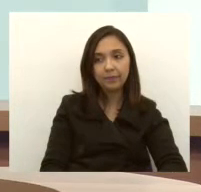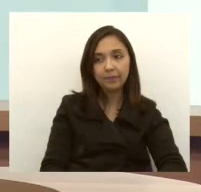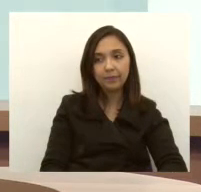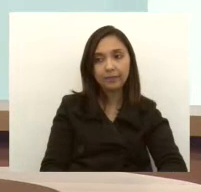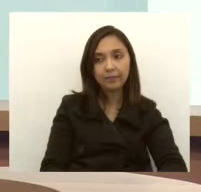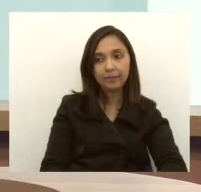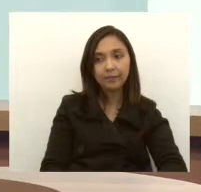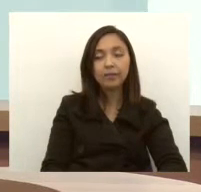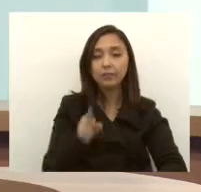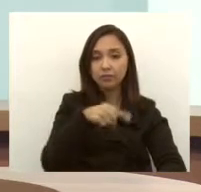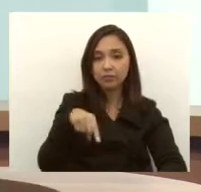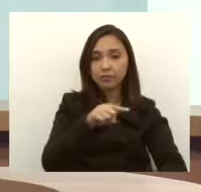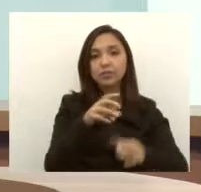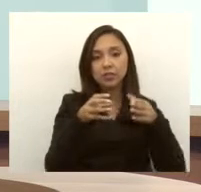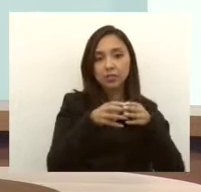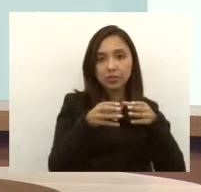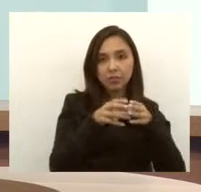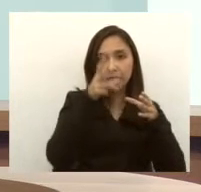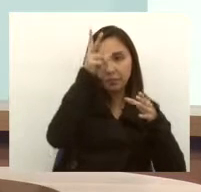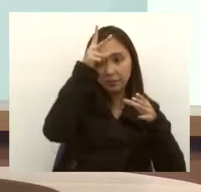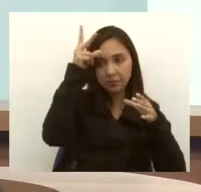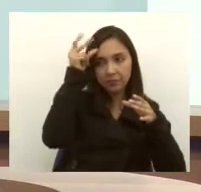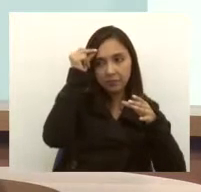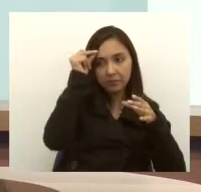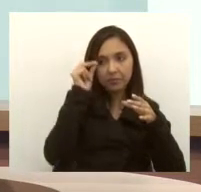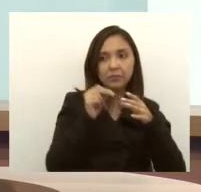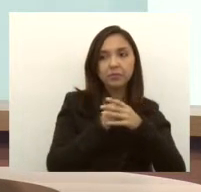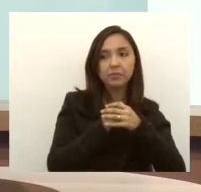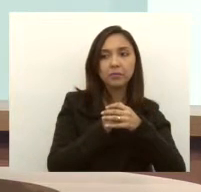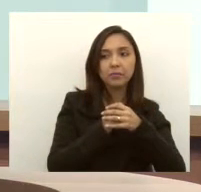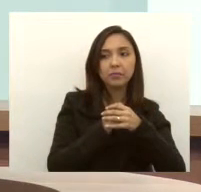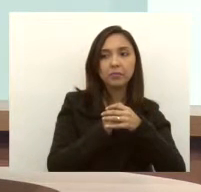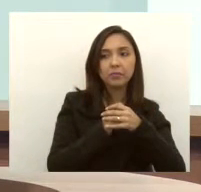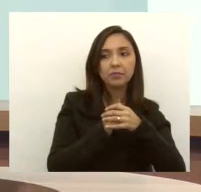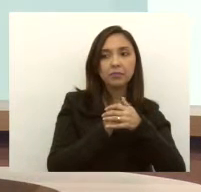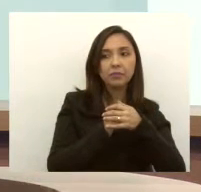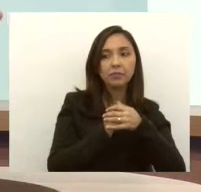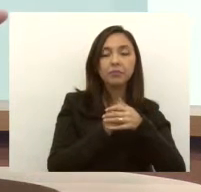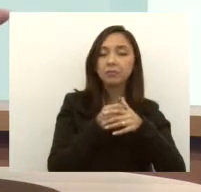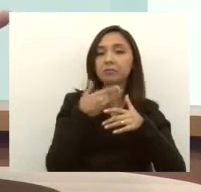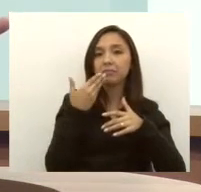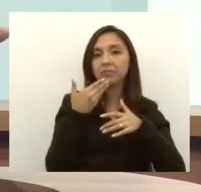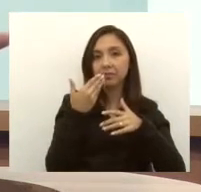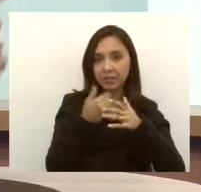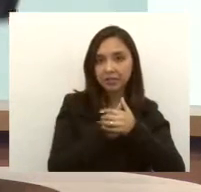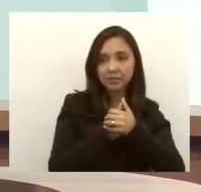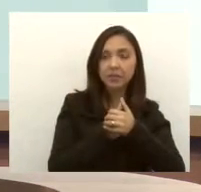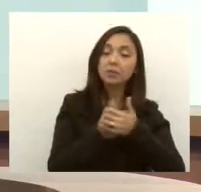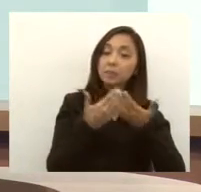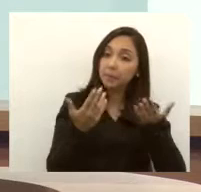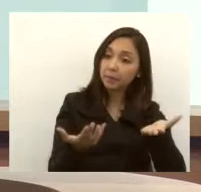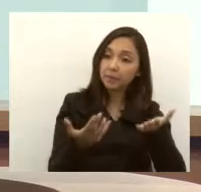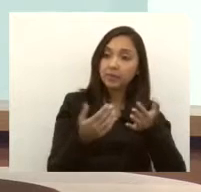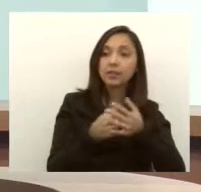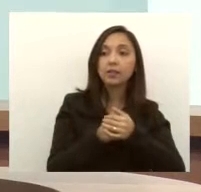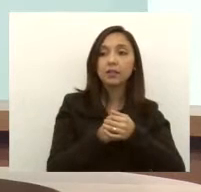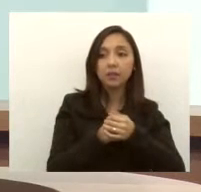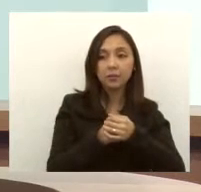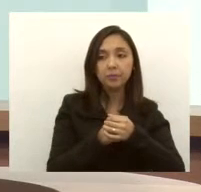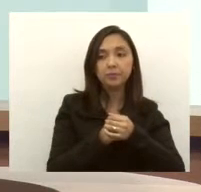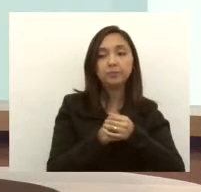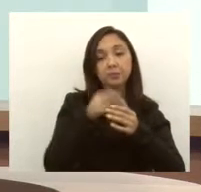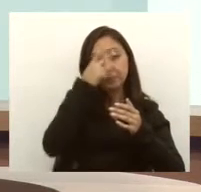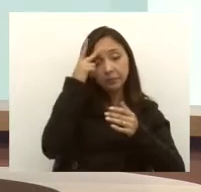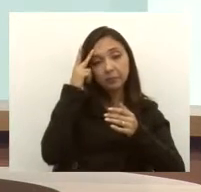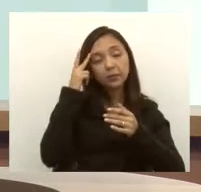O senhor faz parte do partido do prefeito, corrigindo. É mais fácil, tá? Então, se quiser, público